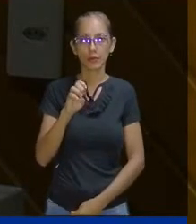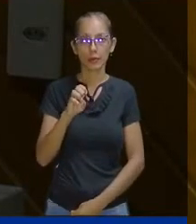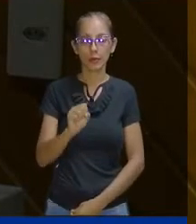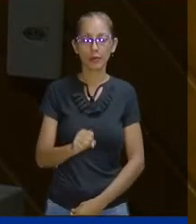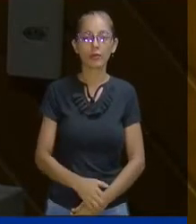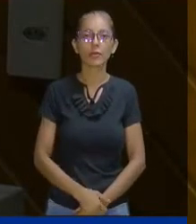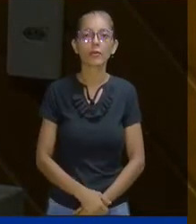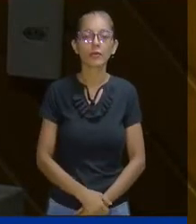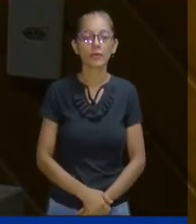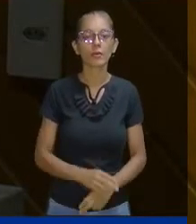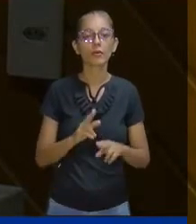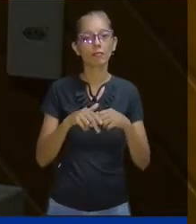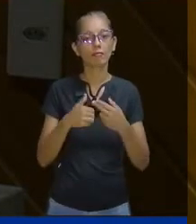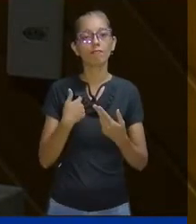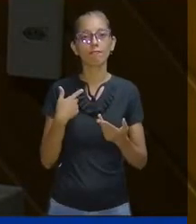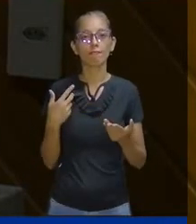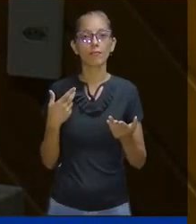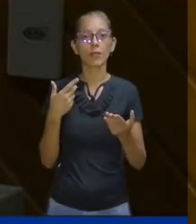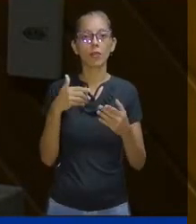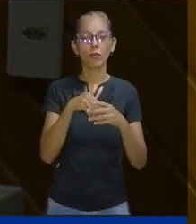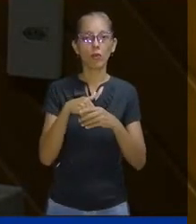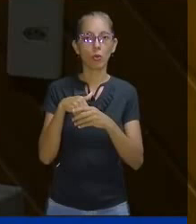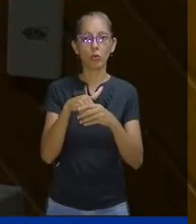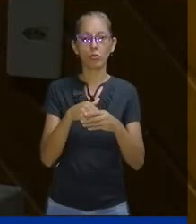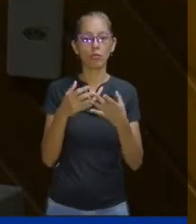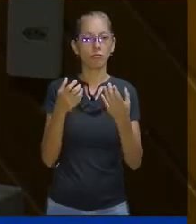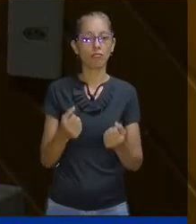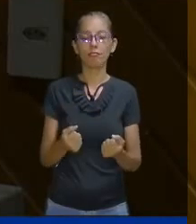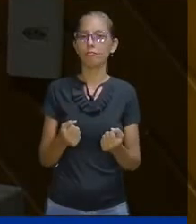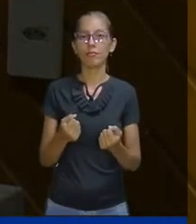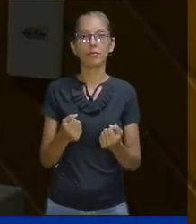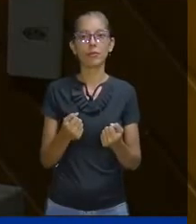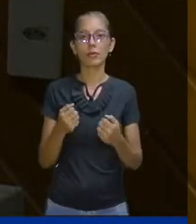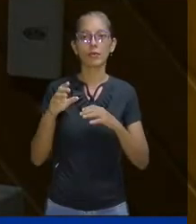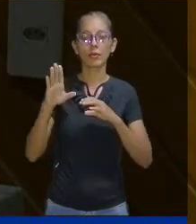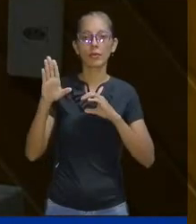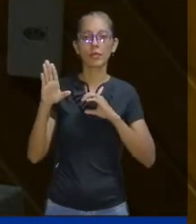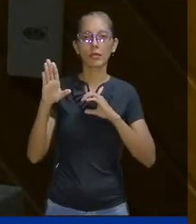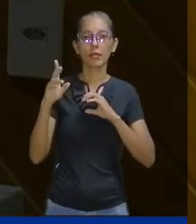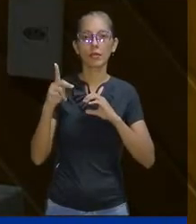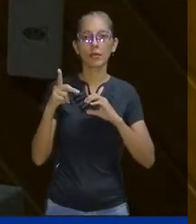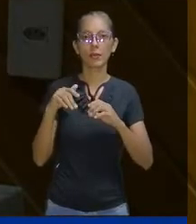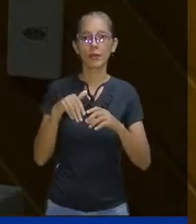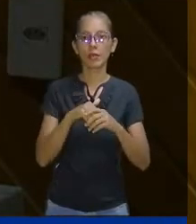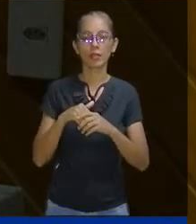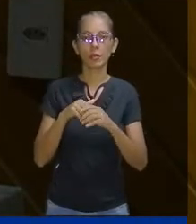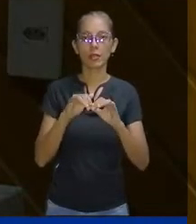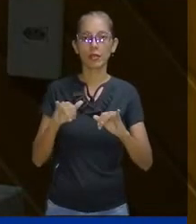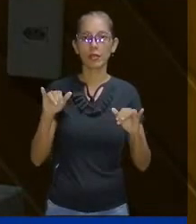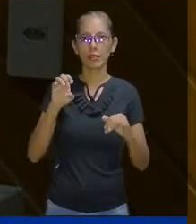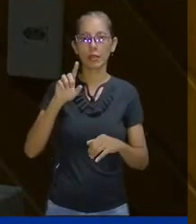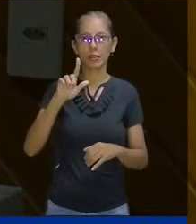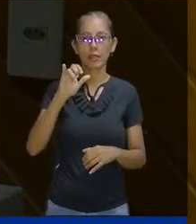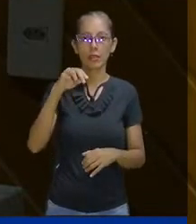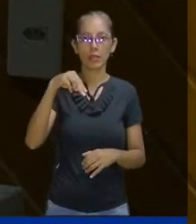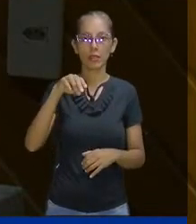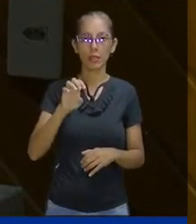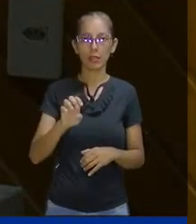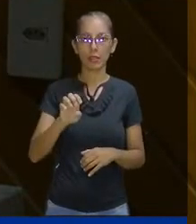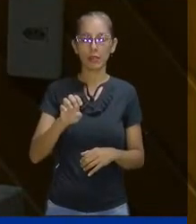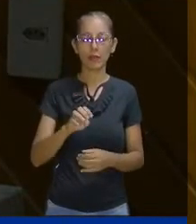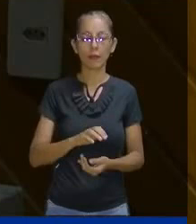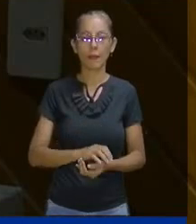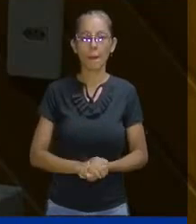senhor presidente, eu voto pela desaprovação das contas de campanha de Eliane Dias do Rosário, e ficando a